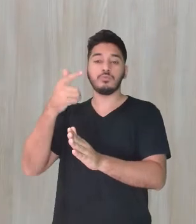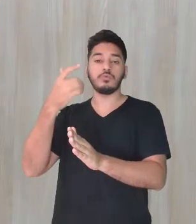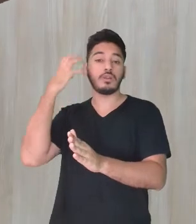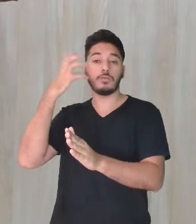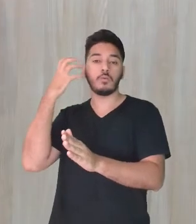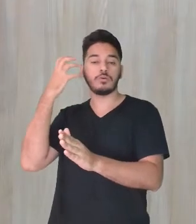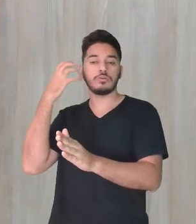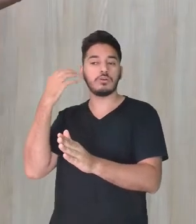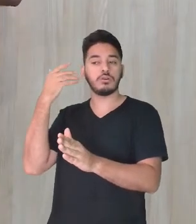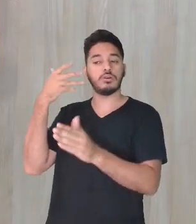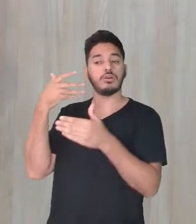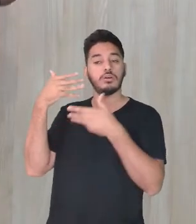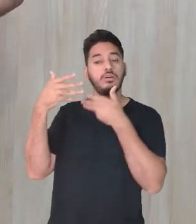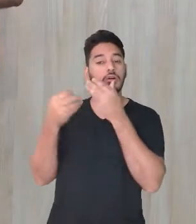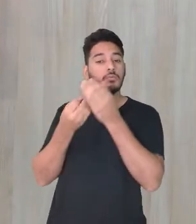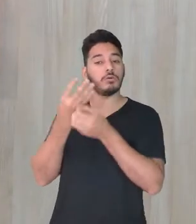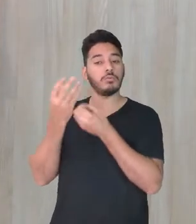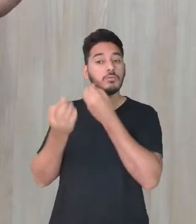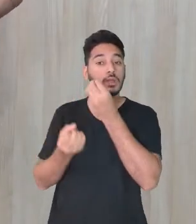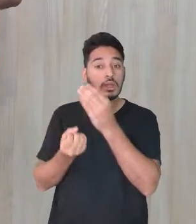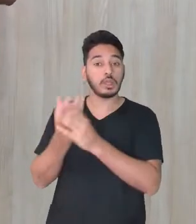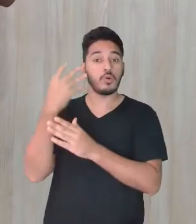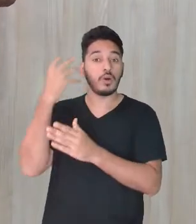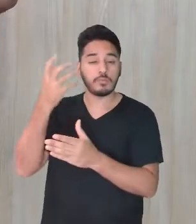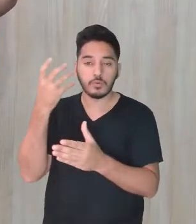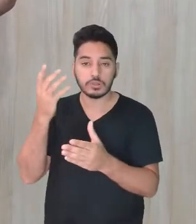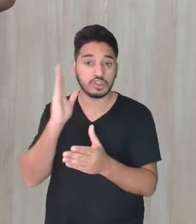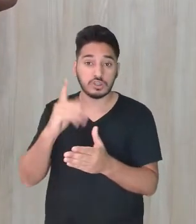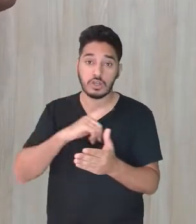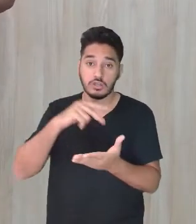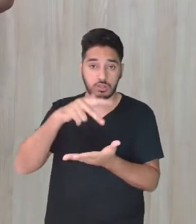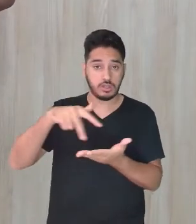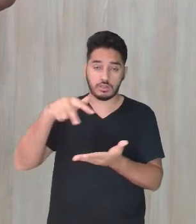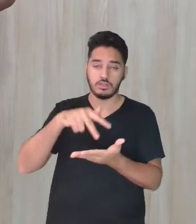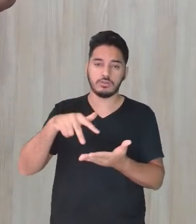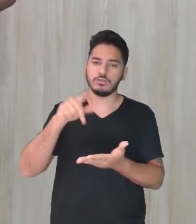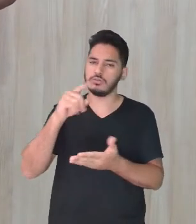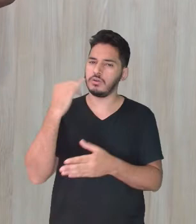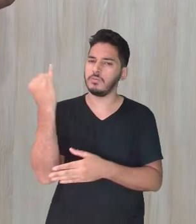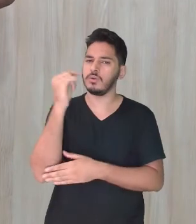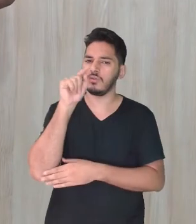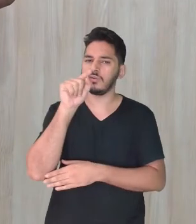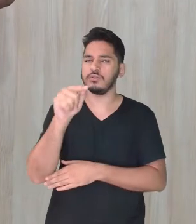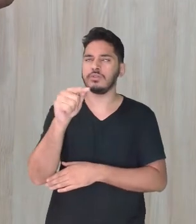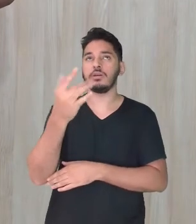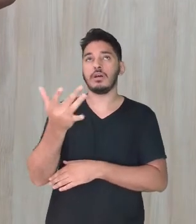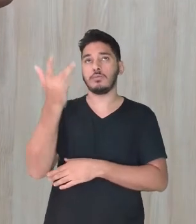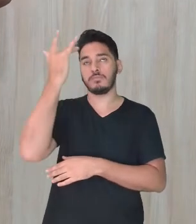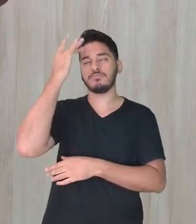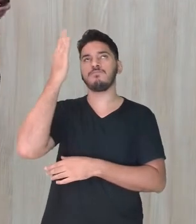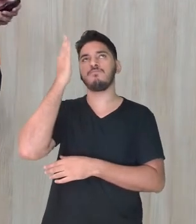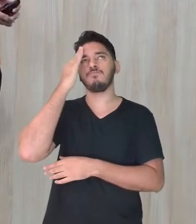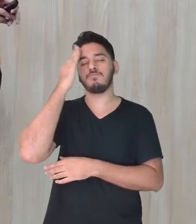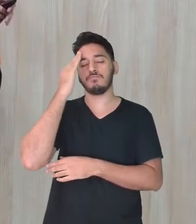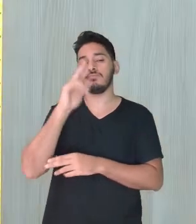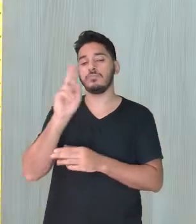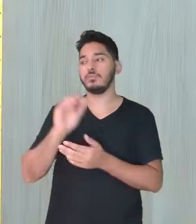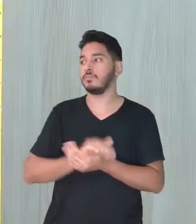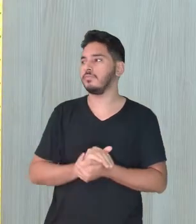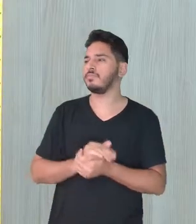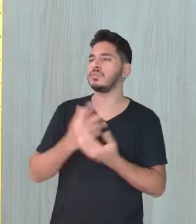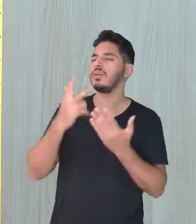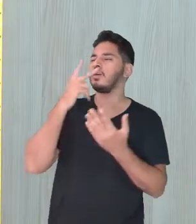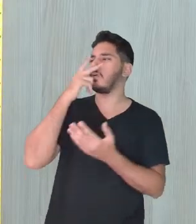existindo, foi sendo criada ali também, nesse processo. Então é muito importante que vocês tenham essa noção aí. E eu